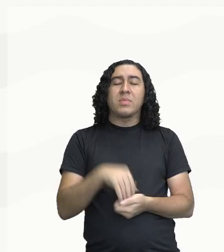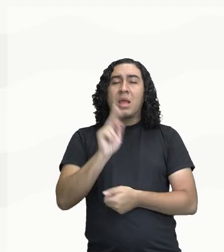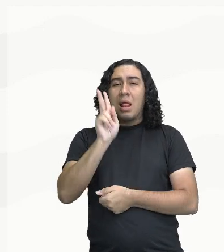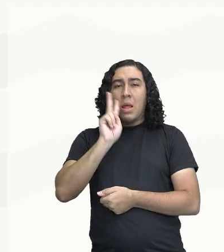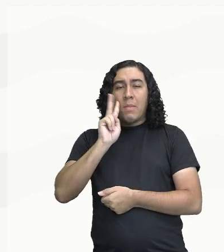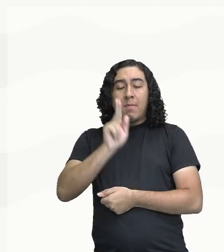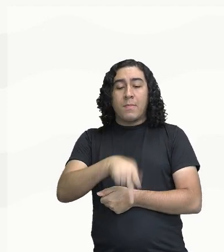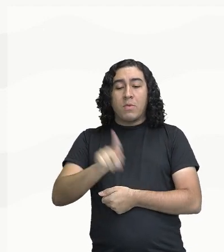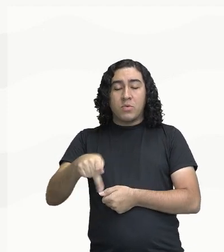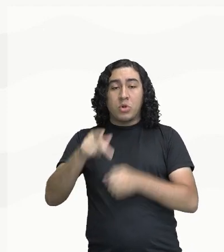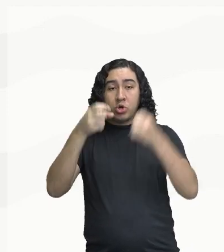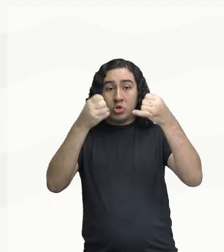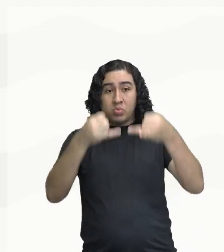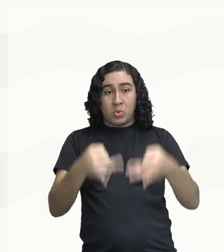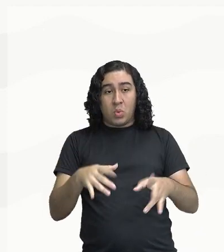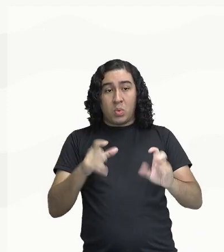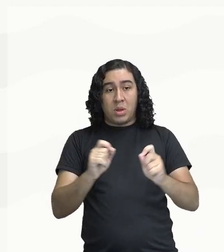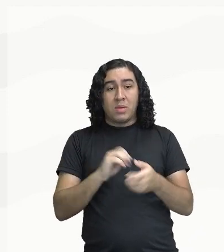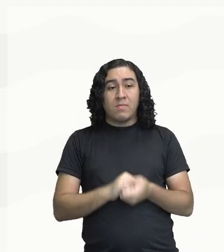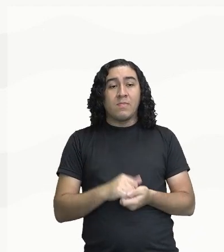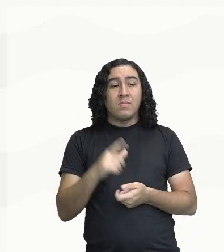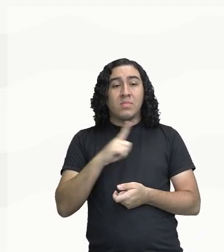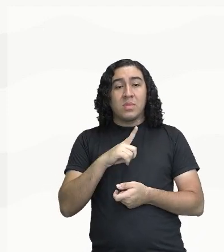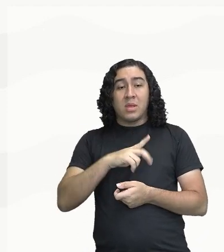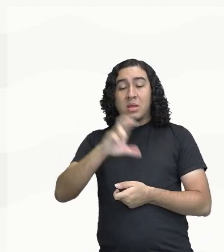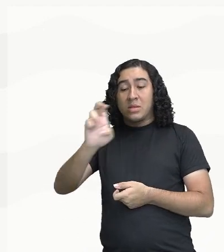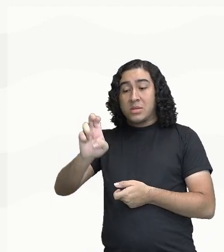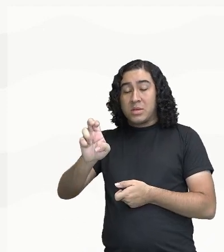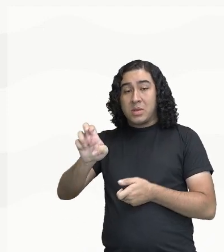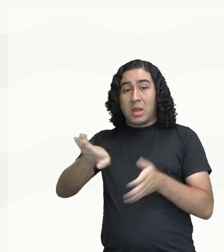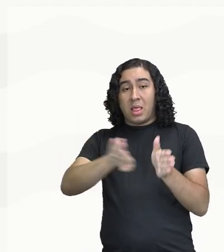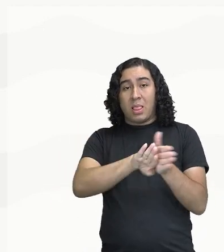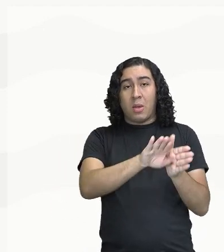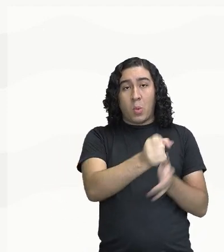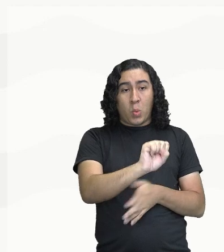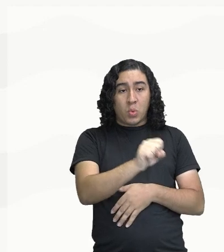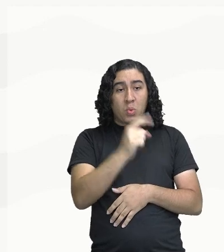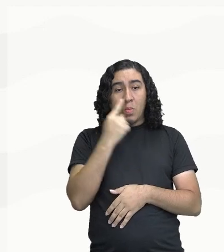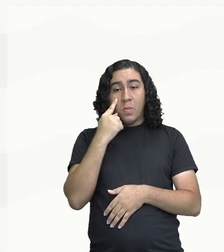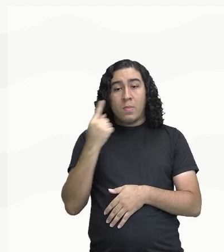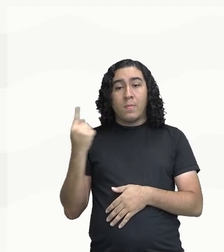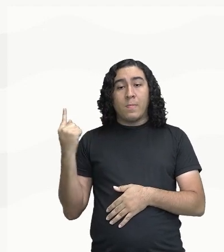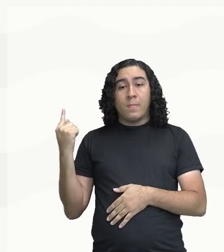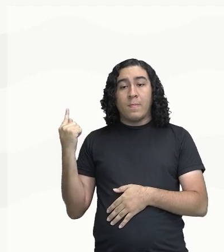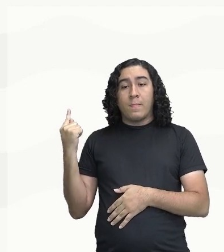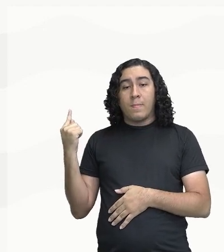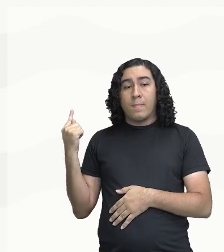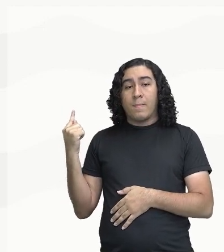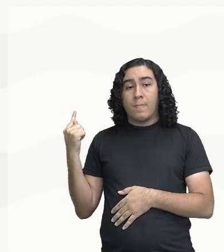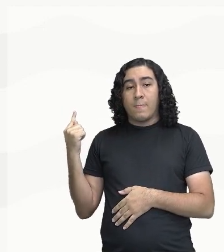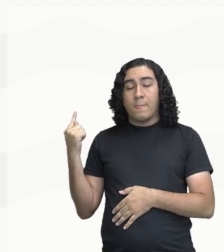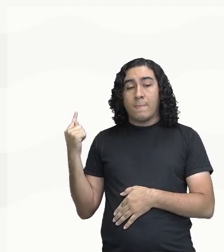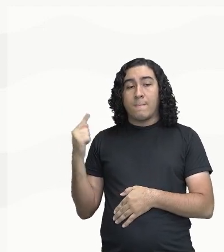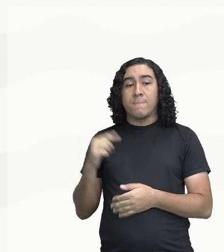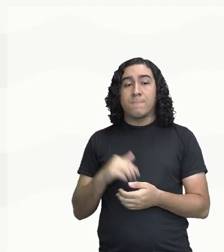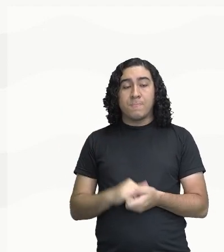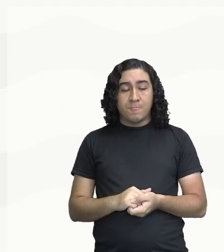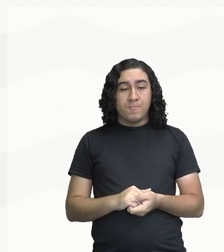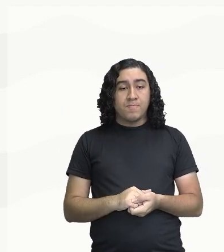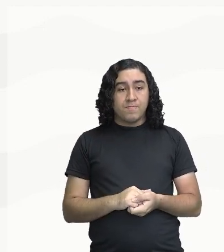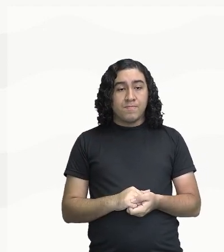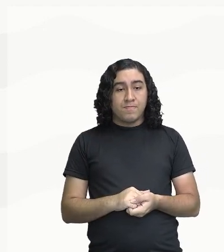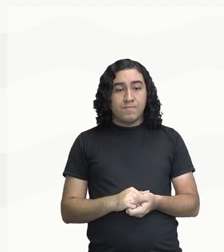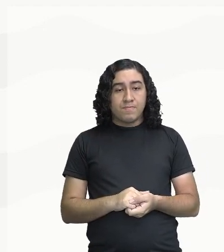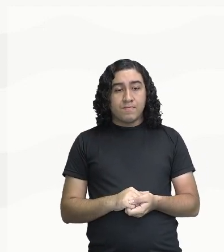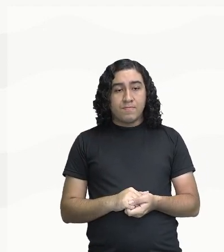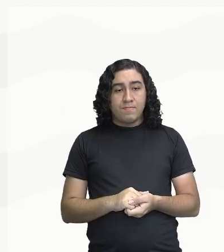explicou essa notação aqui de intervalo, que a gente tem aqui um intervalo de 5 até 8, que